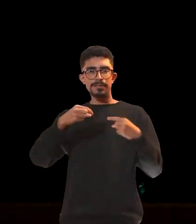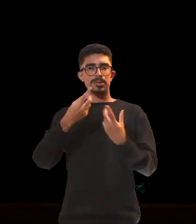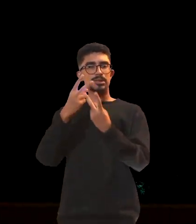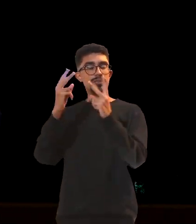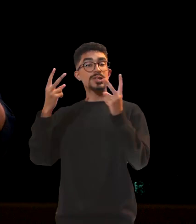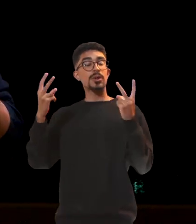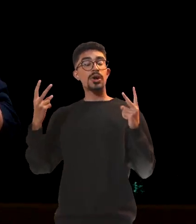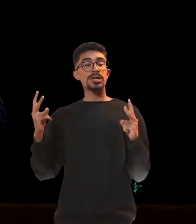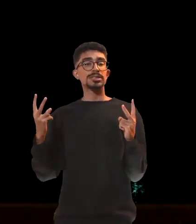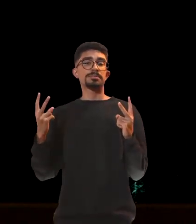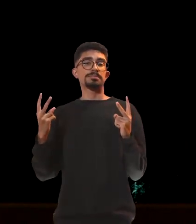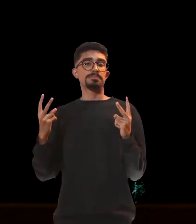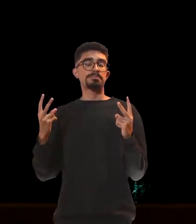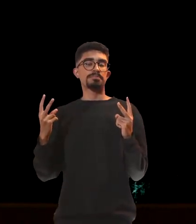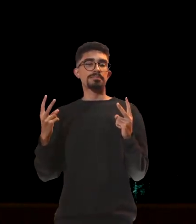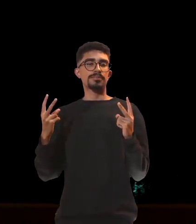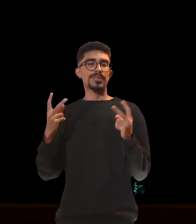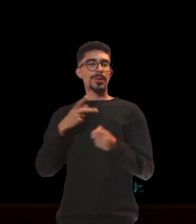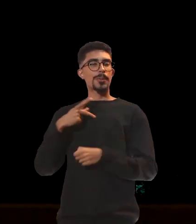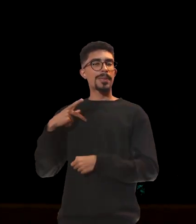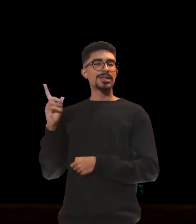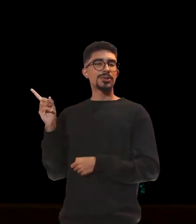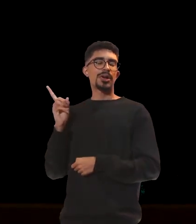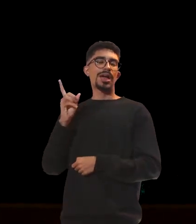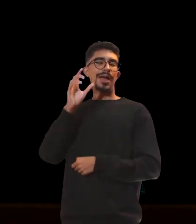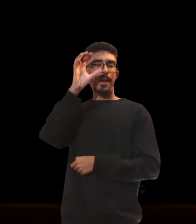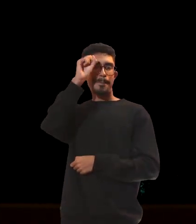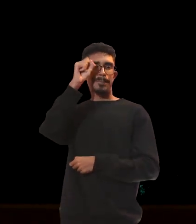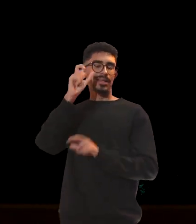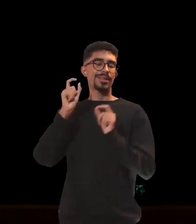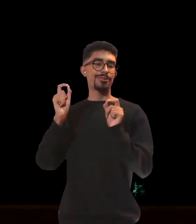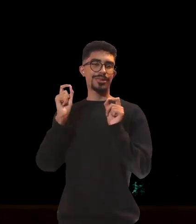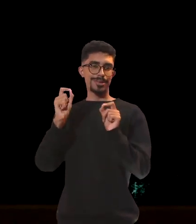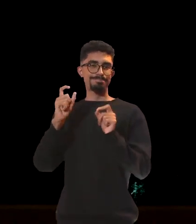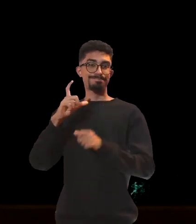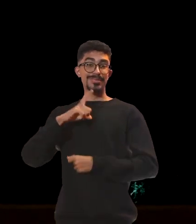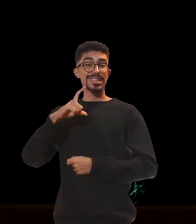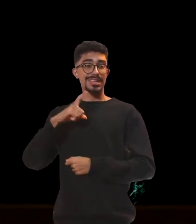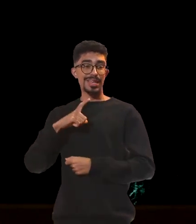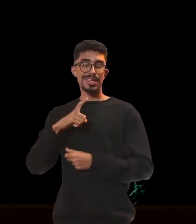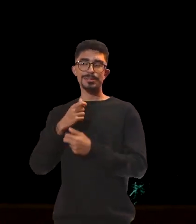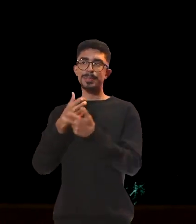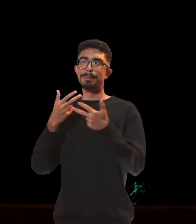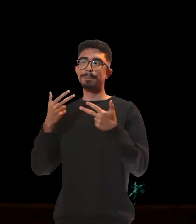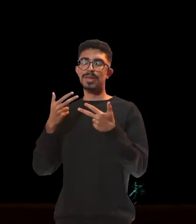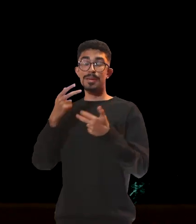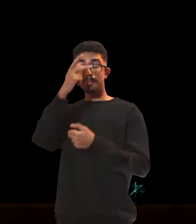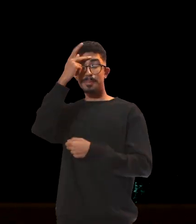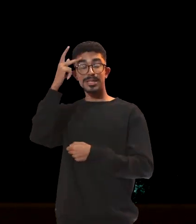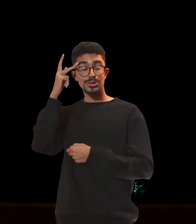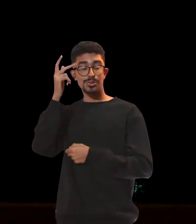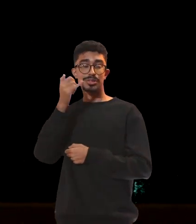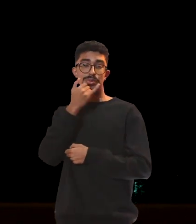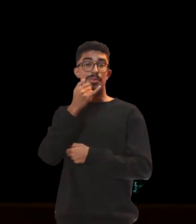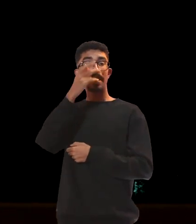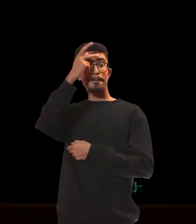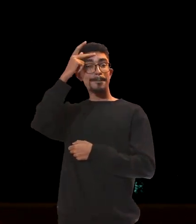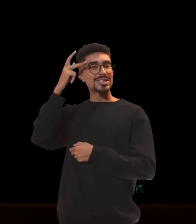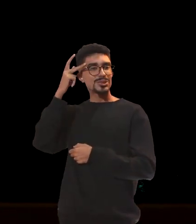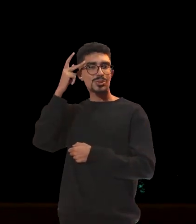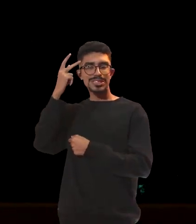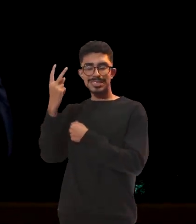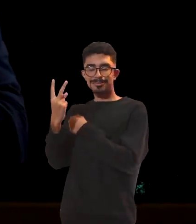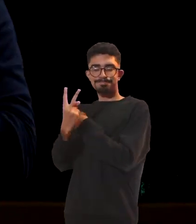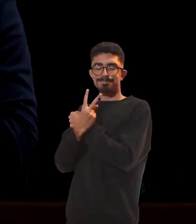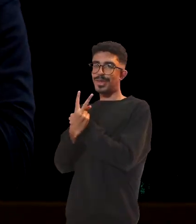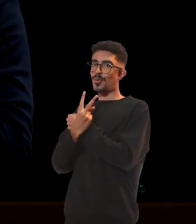Jesus, é muito claro que existem pessoas que não cuidam e de repente somem. Às